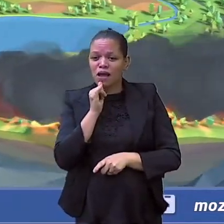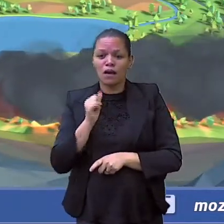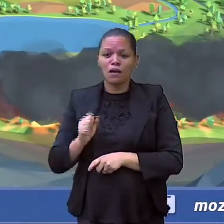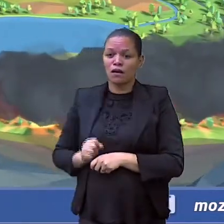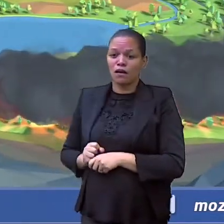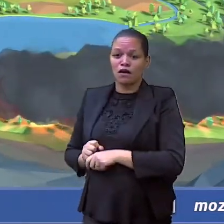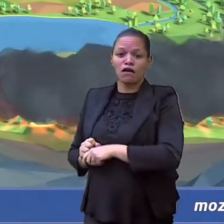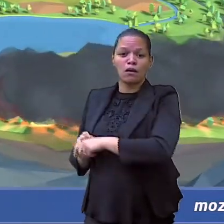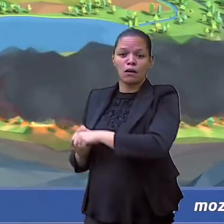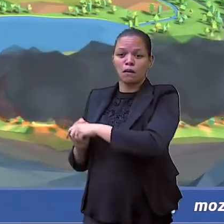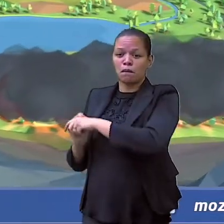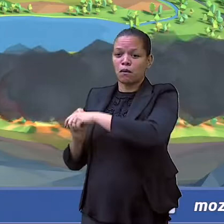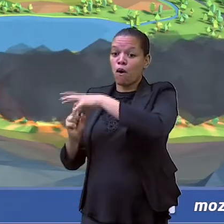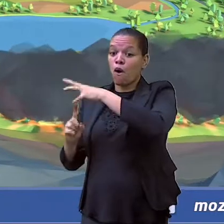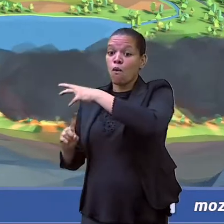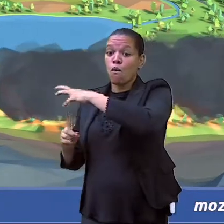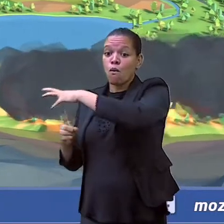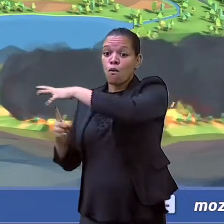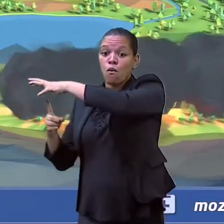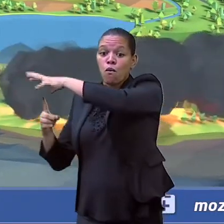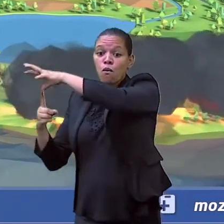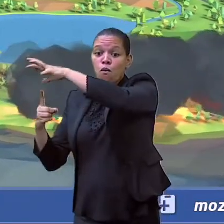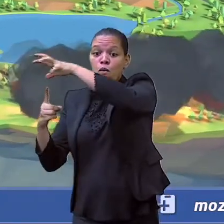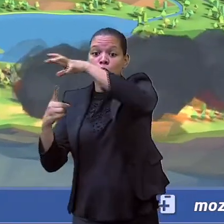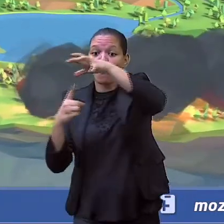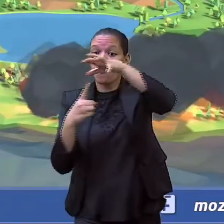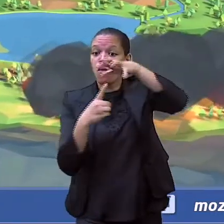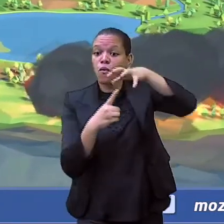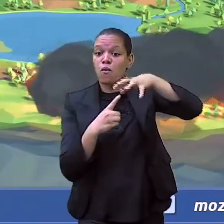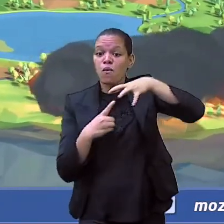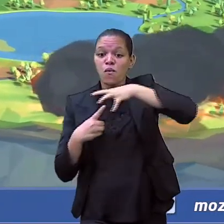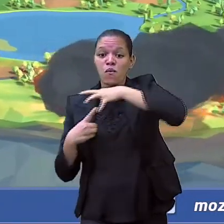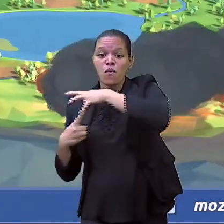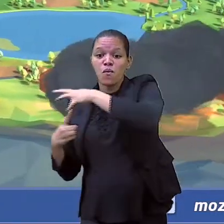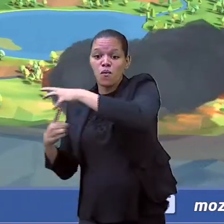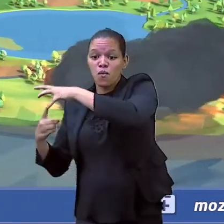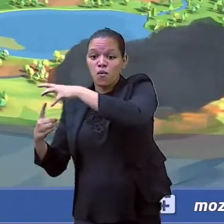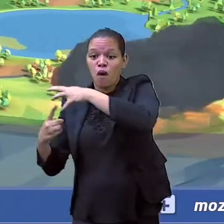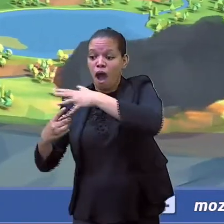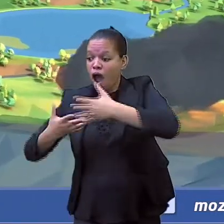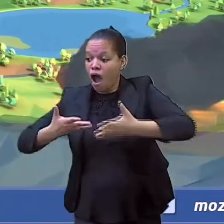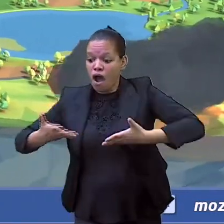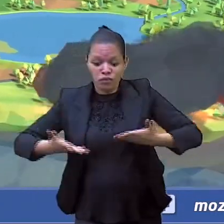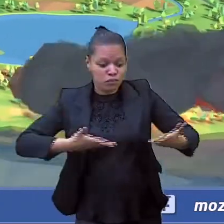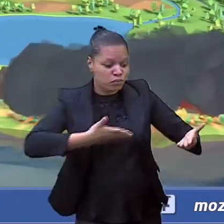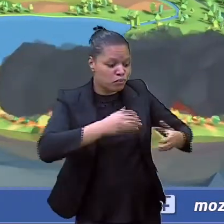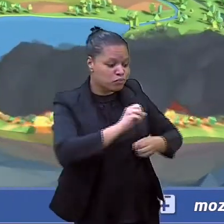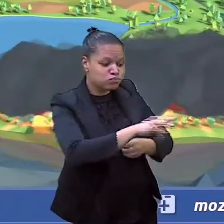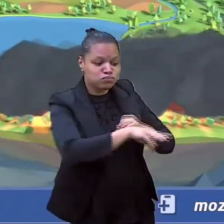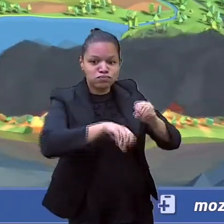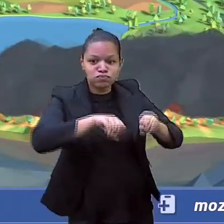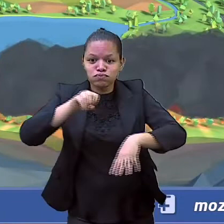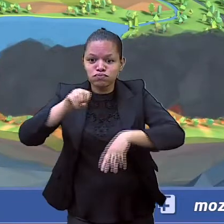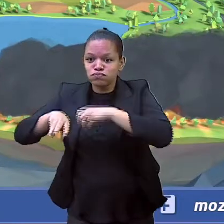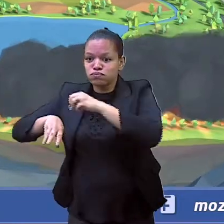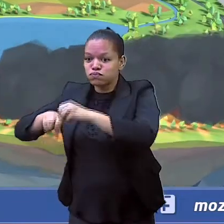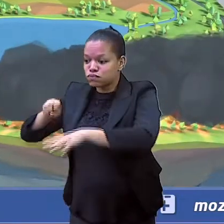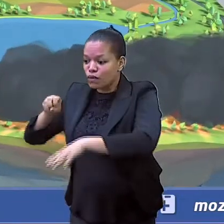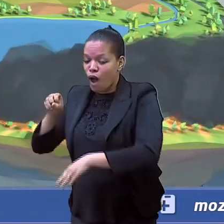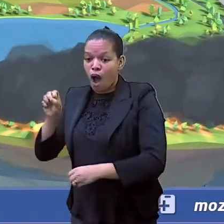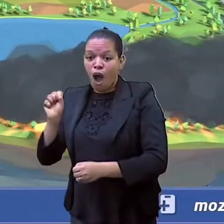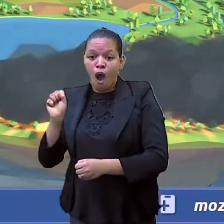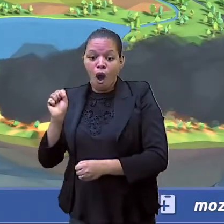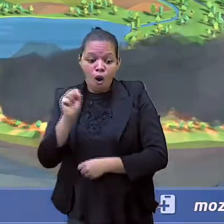o agrotóxico para as plantas. Mas nós sabemos também que ele leva uma